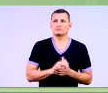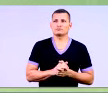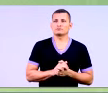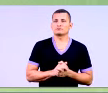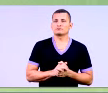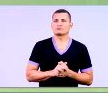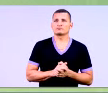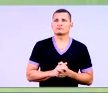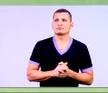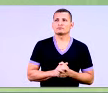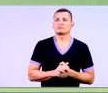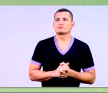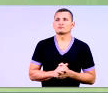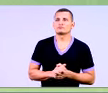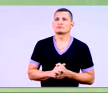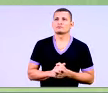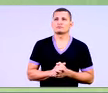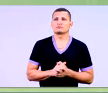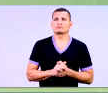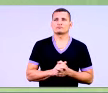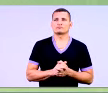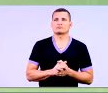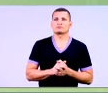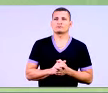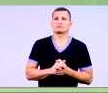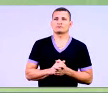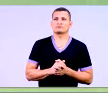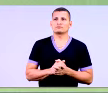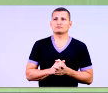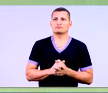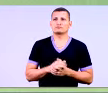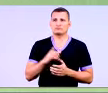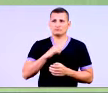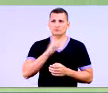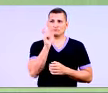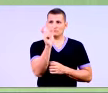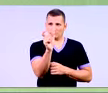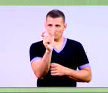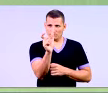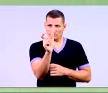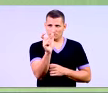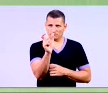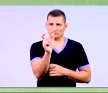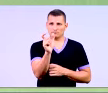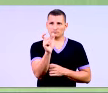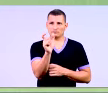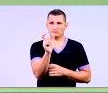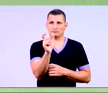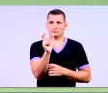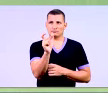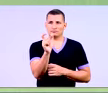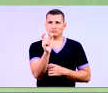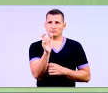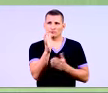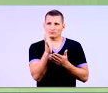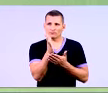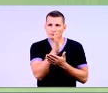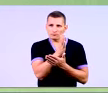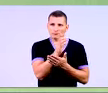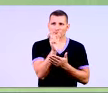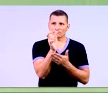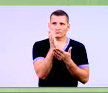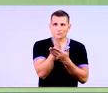de iniciar o algoritmo para isso há uma palavra reservada lembra que a gente não só palavras reservadas que é